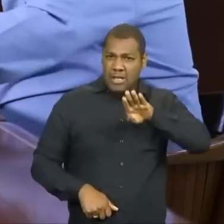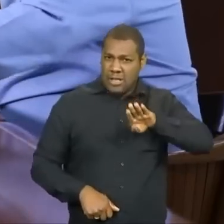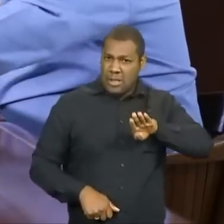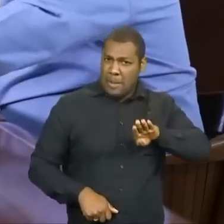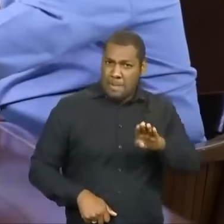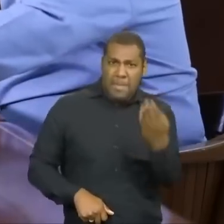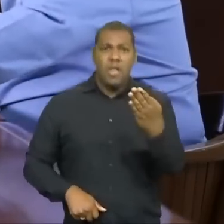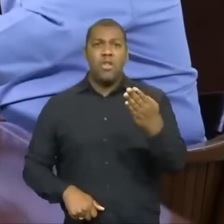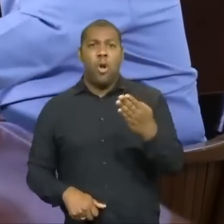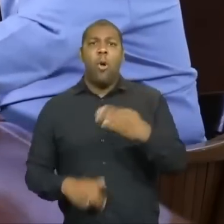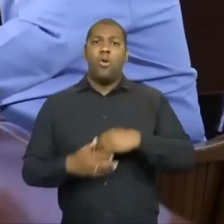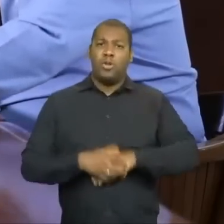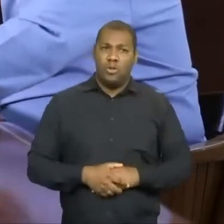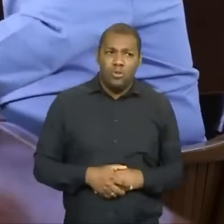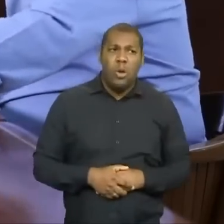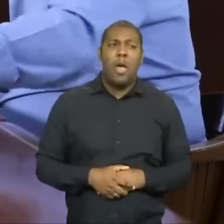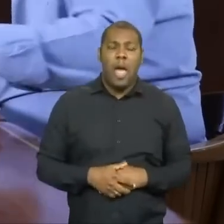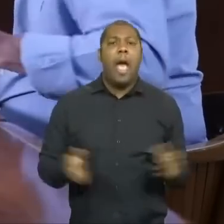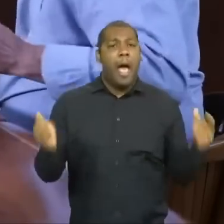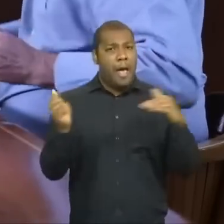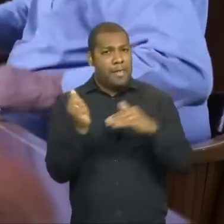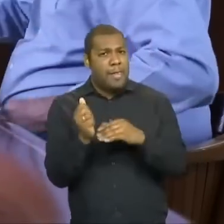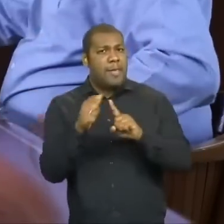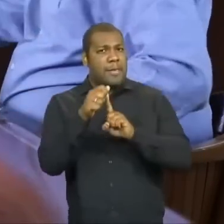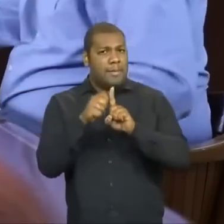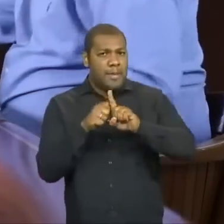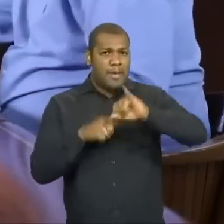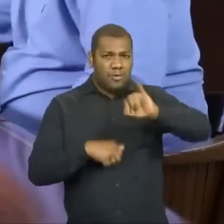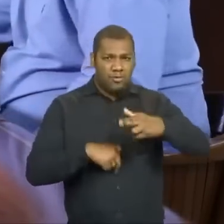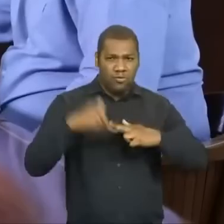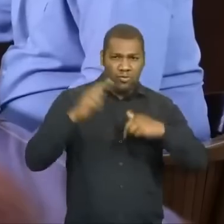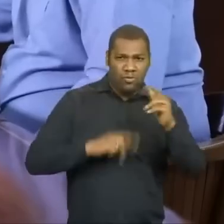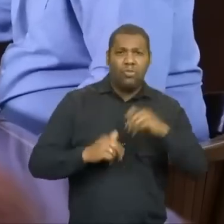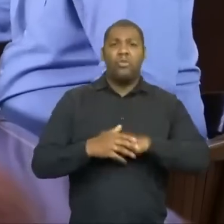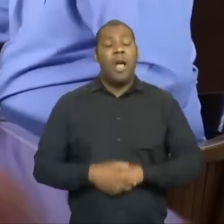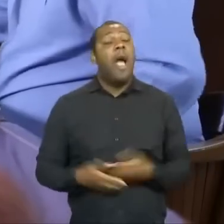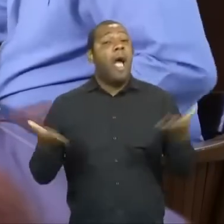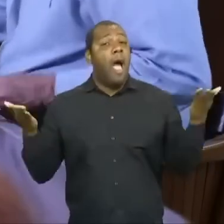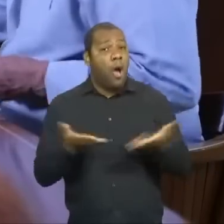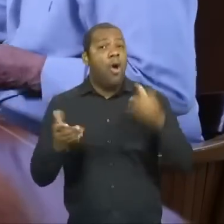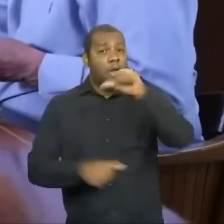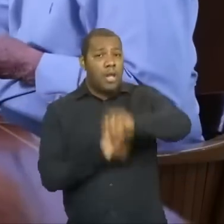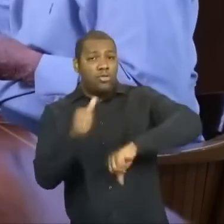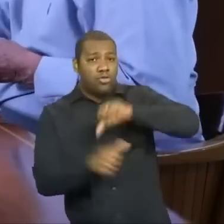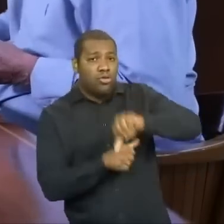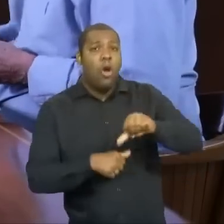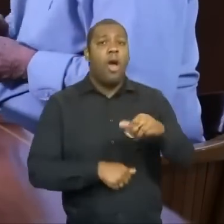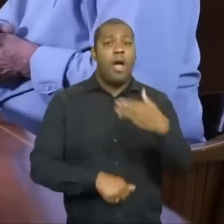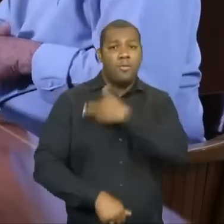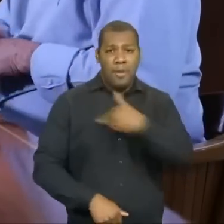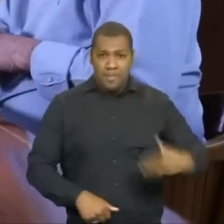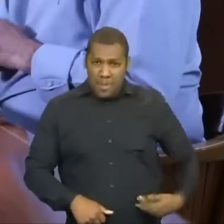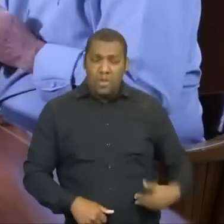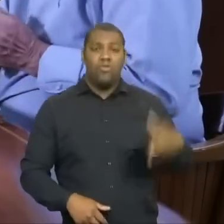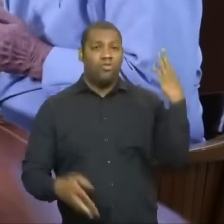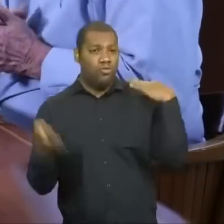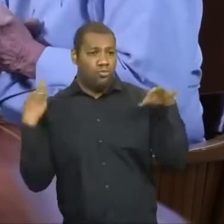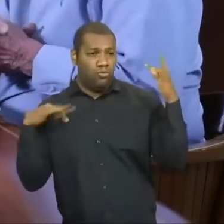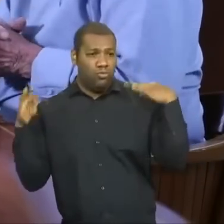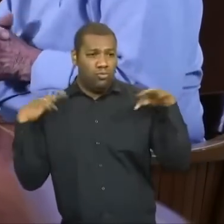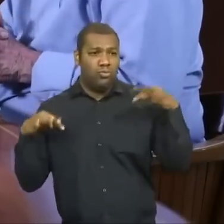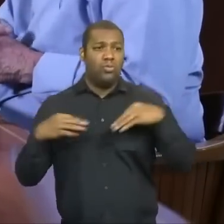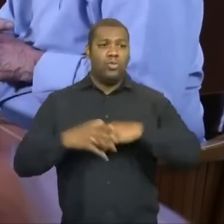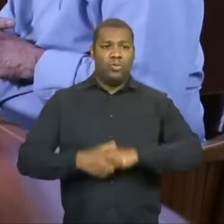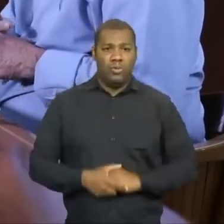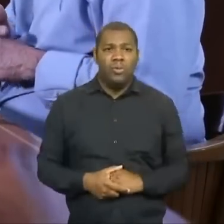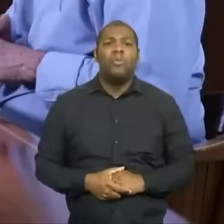a recuperação foi muito boa. Claro que você trocou o ministro agora, mas estou falando em relação à Embratur, né? Que o trabalho do Marcelo Freixo, etc. A coisa está indo muito